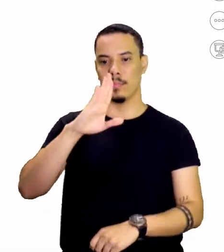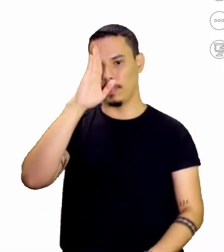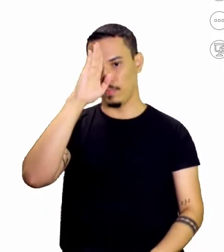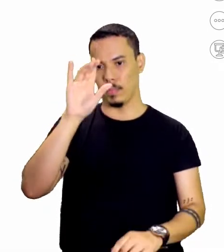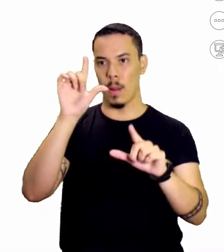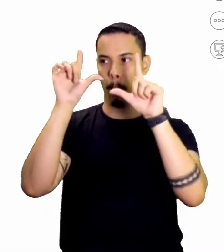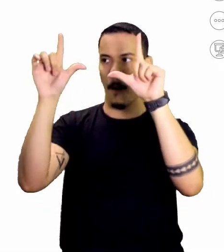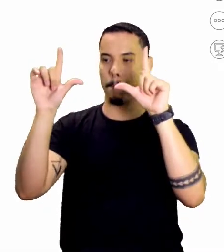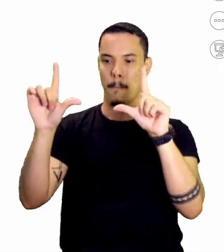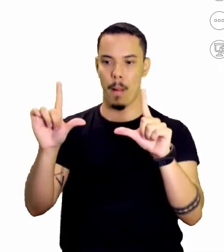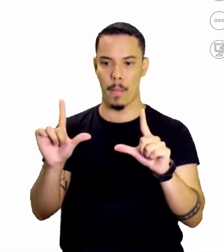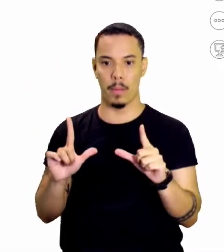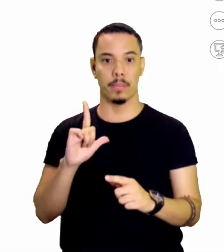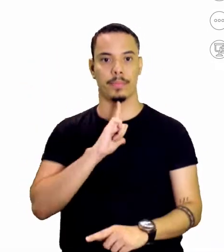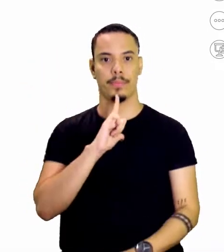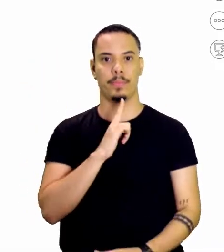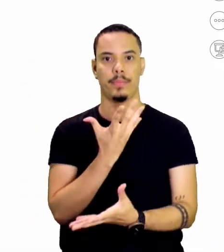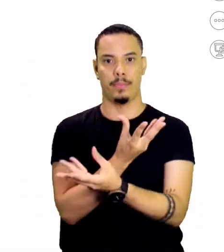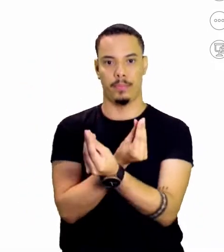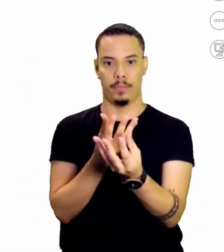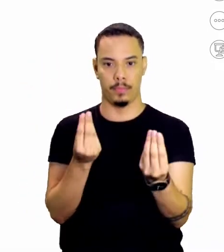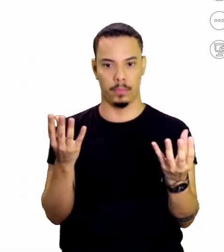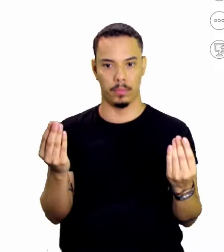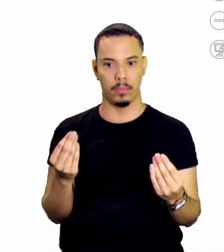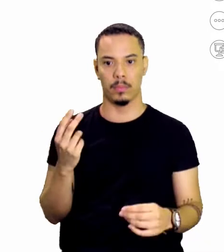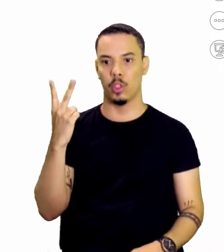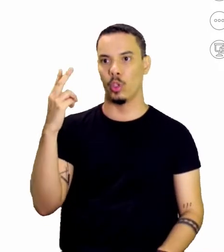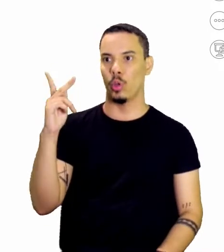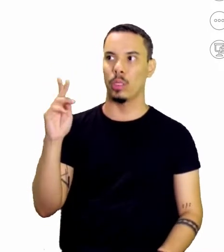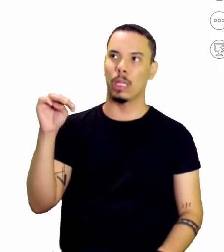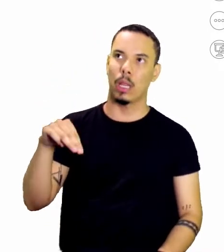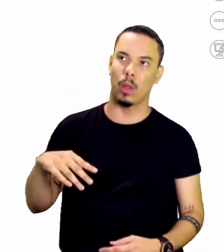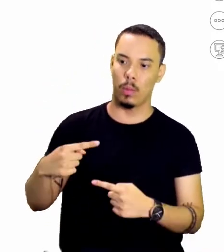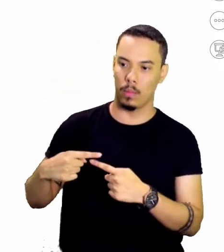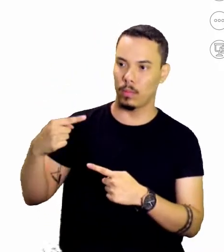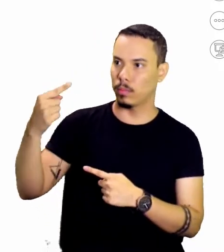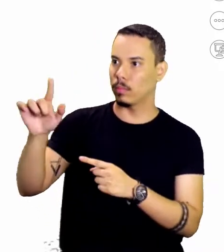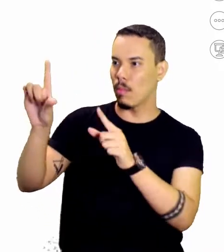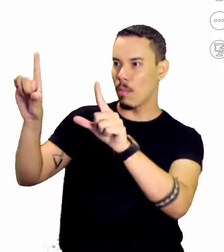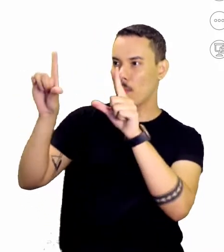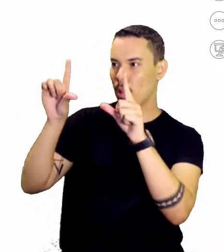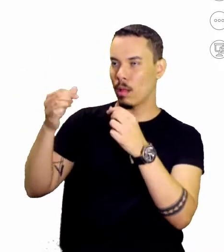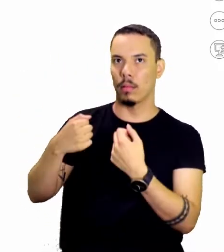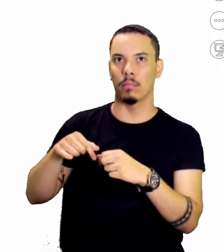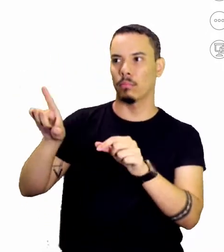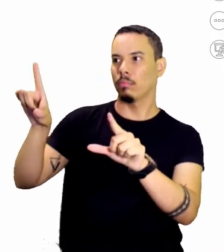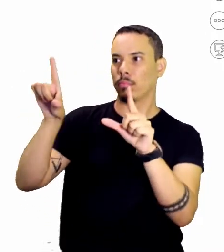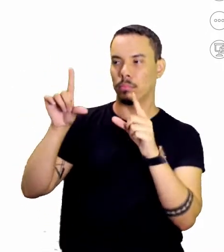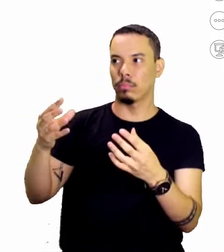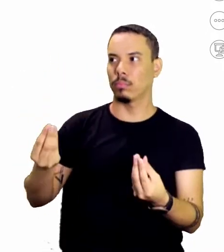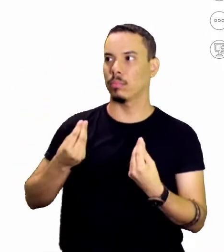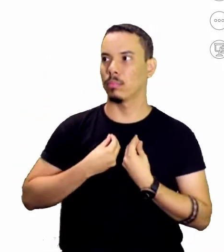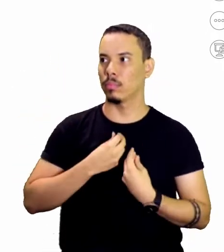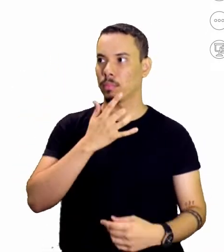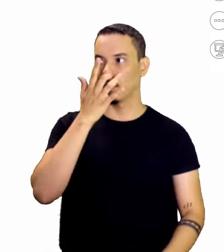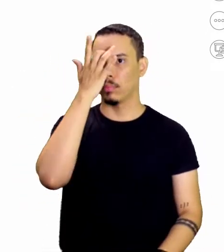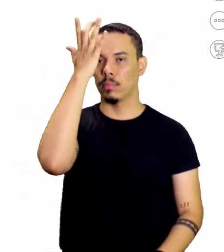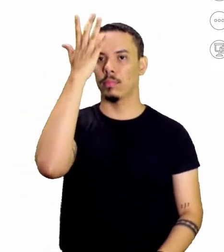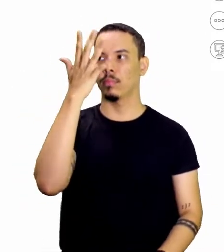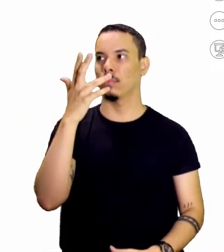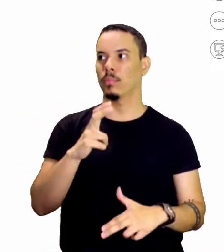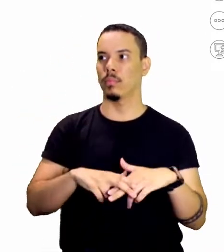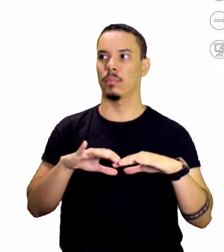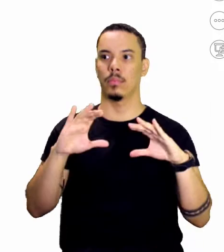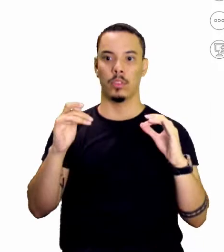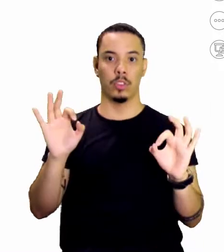com placa você tem essas plaquinhas ou de 2 em 2 filas é homem de 2 em 2 Km para facilitar todo km total né